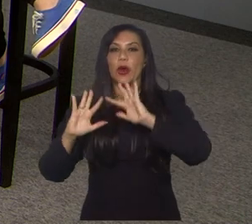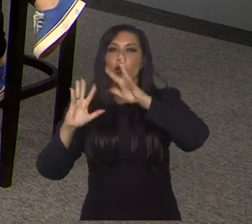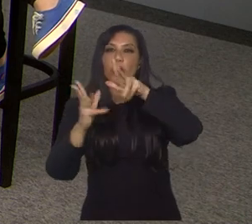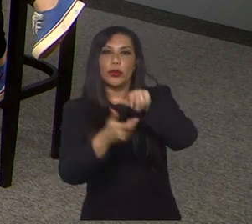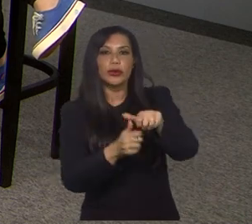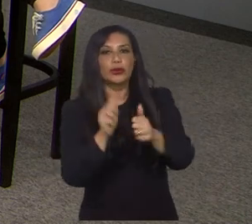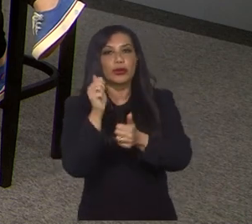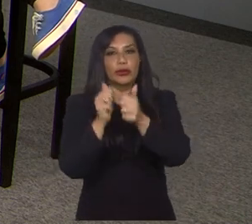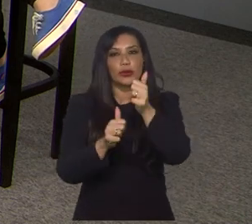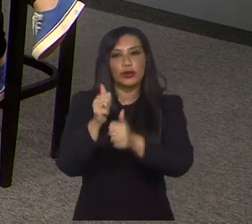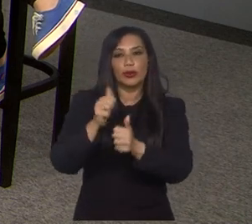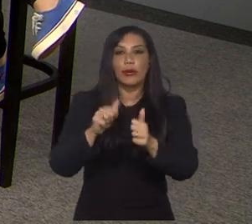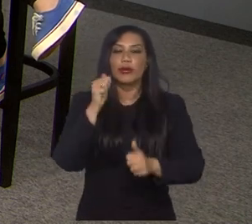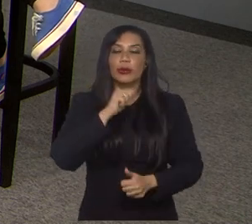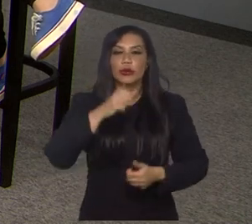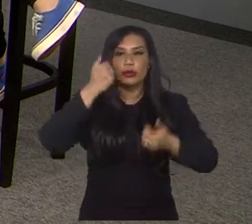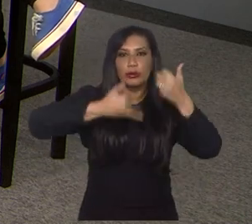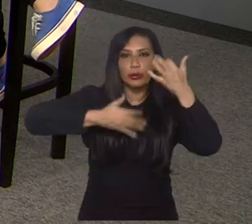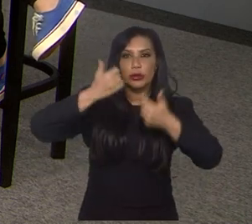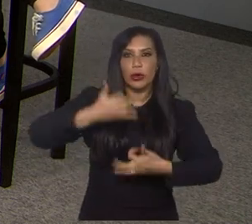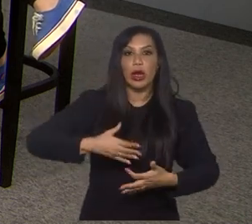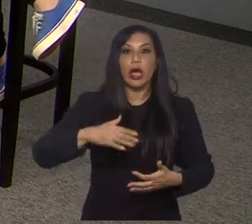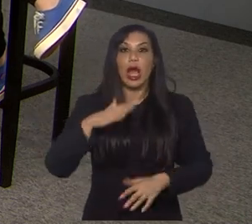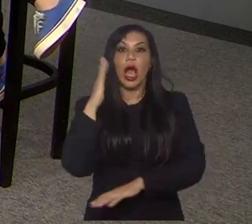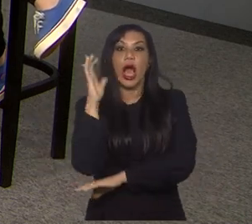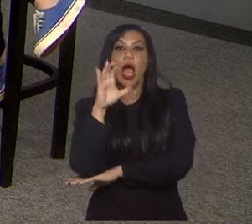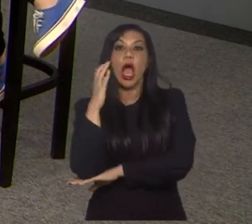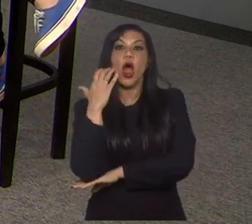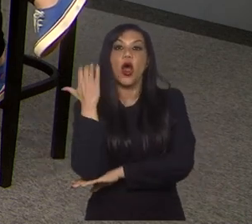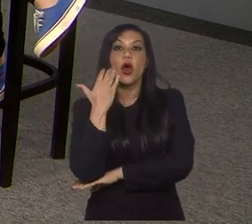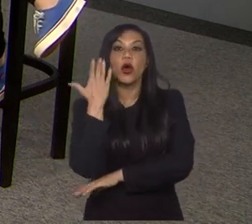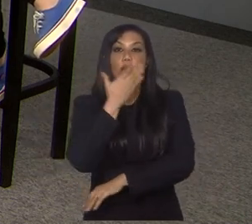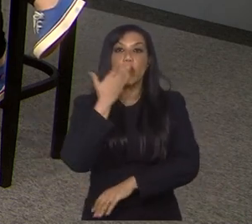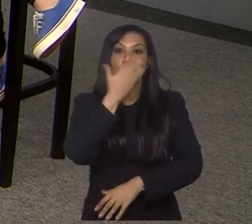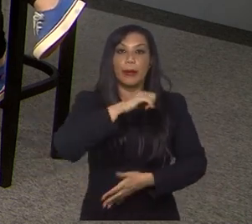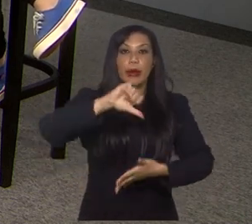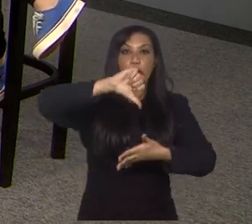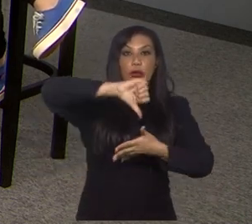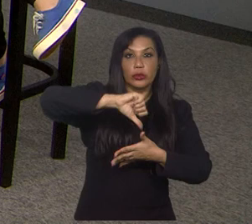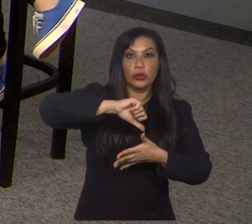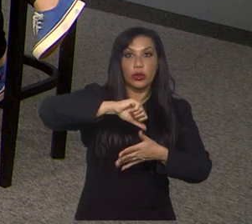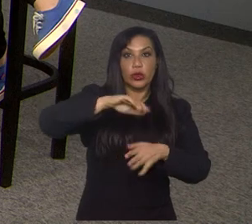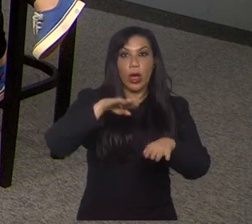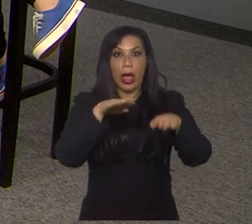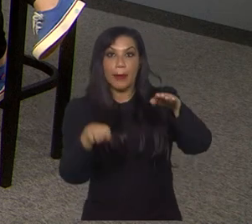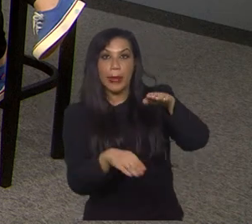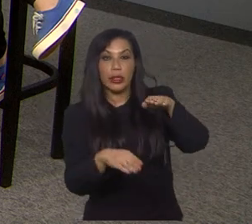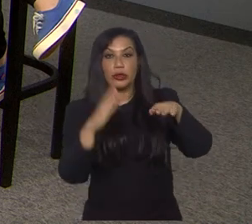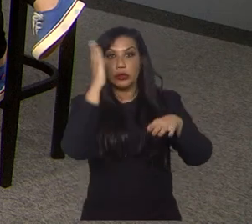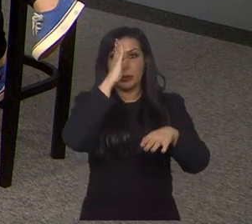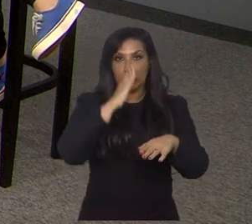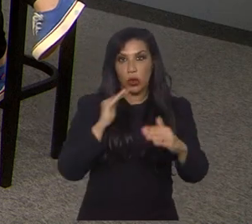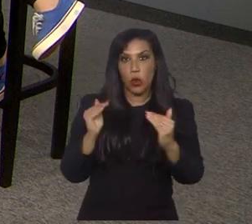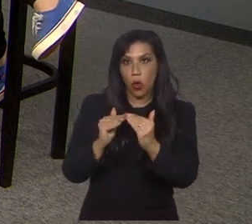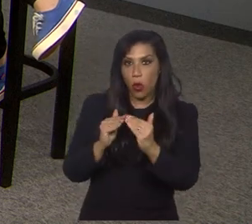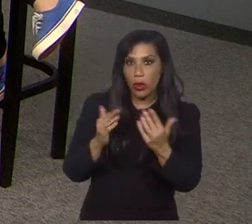Feminino, e ele pontuou bem que a Colômbia, na América do Sul, só fica abaixo do Brasil. Há que se